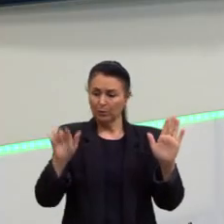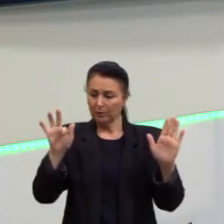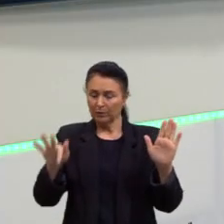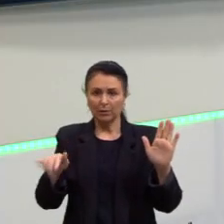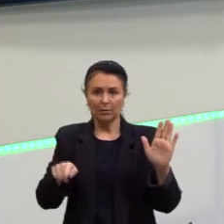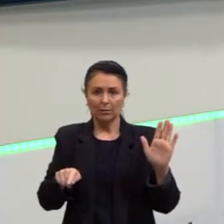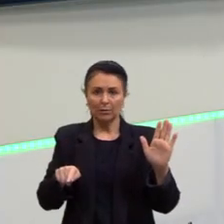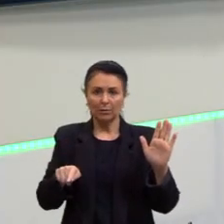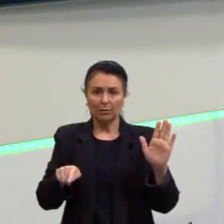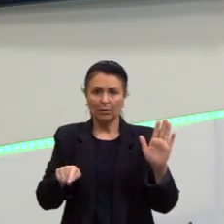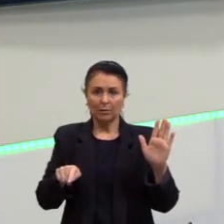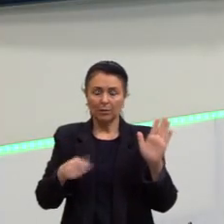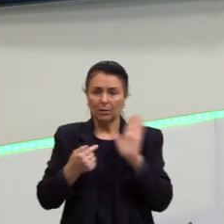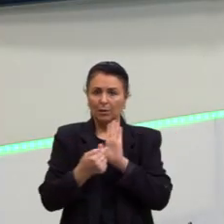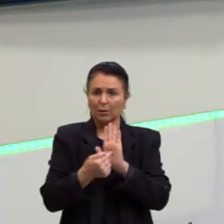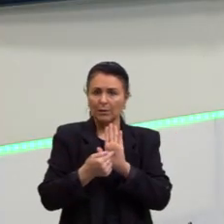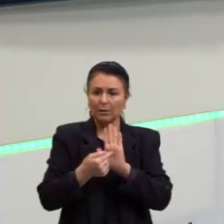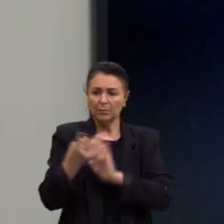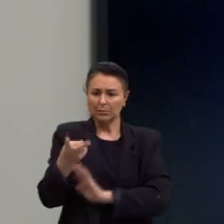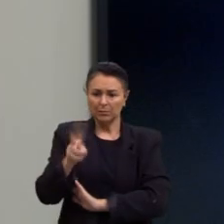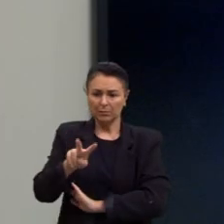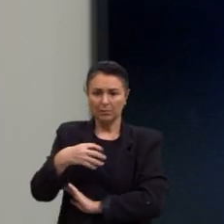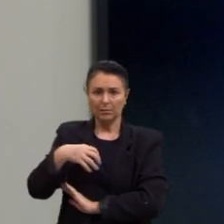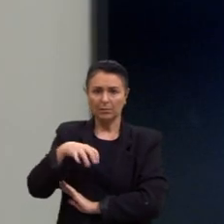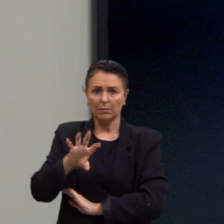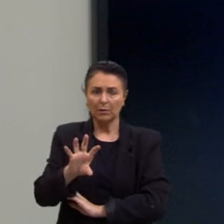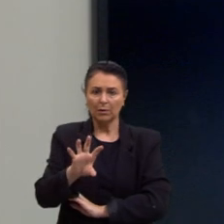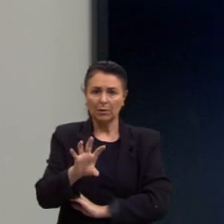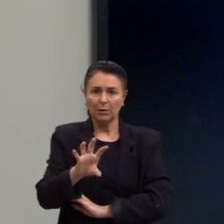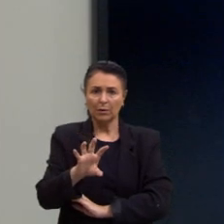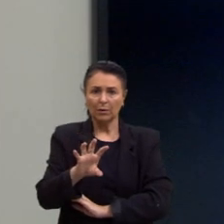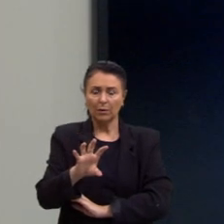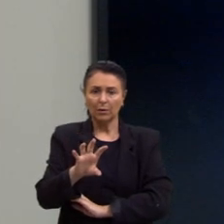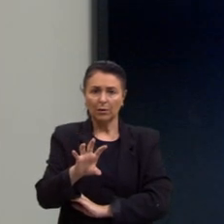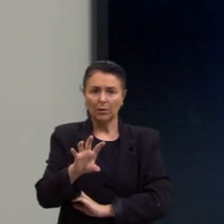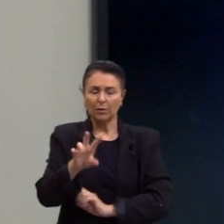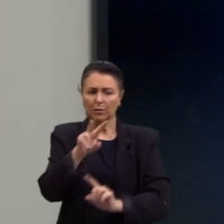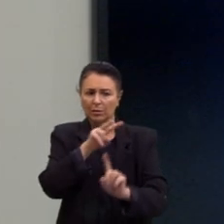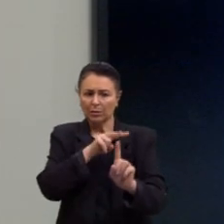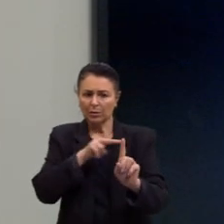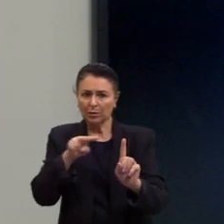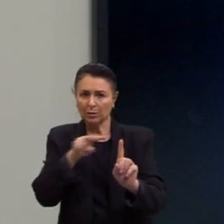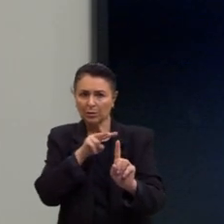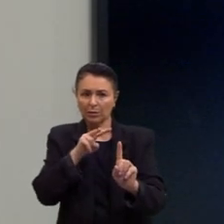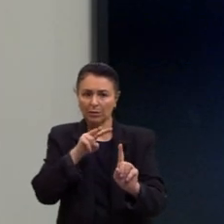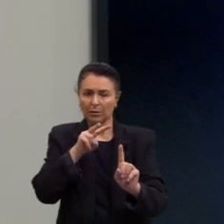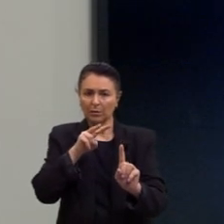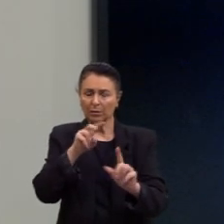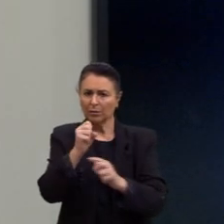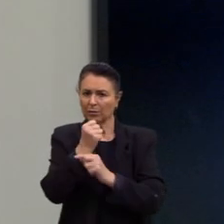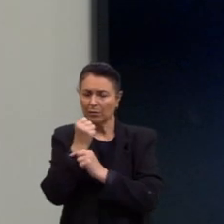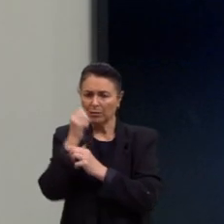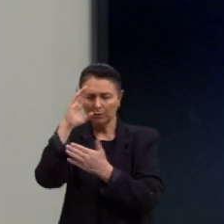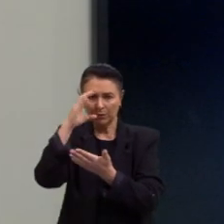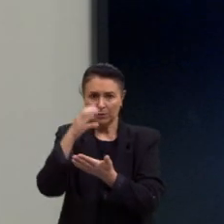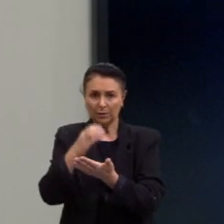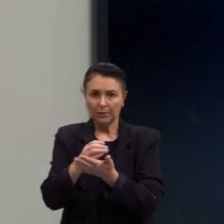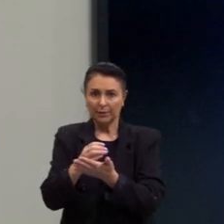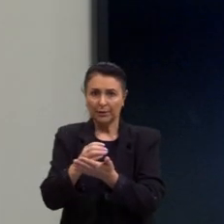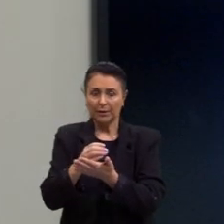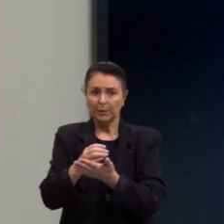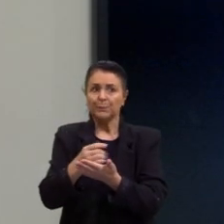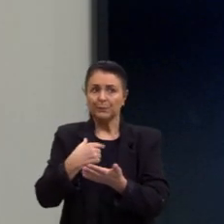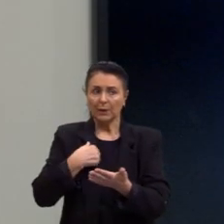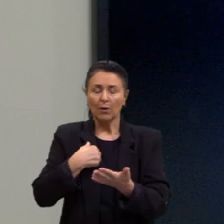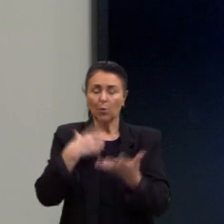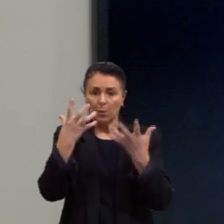a apresentar contradição sobre o ponto de vista defendido eu defendi que eu sou favorável à